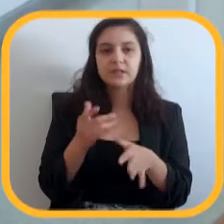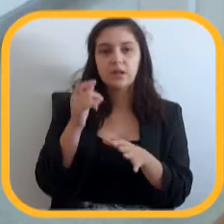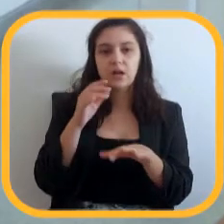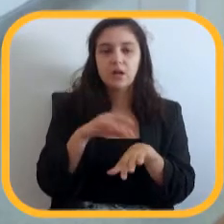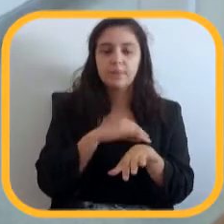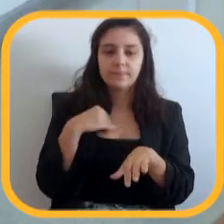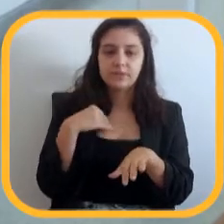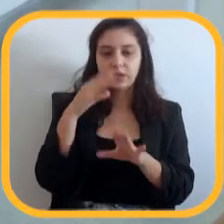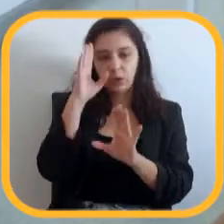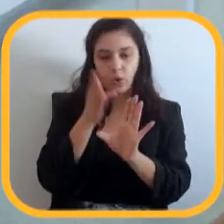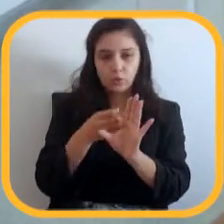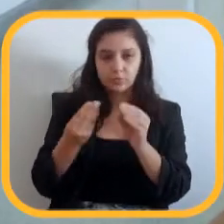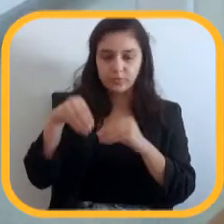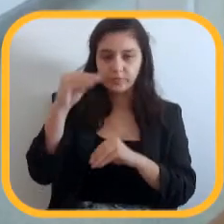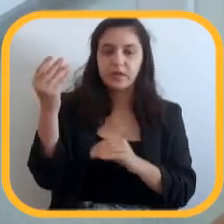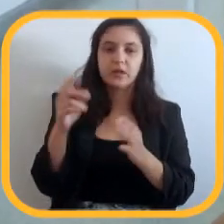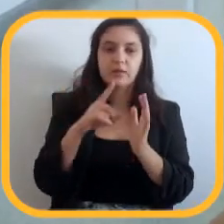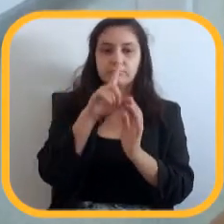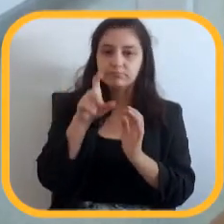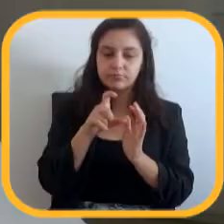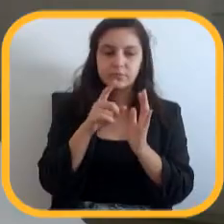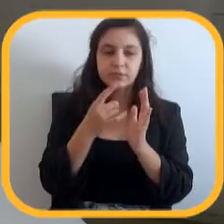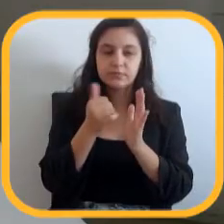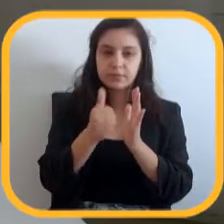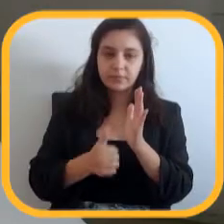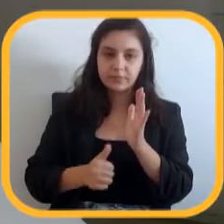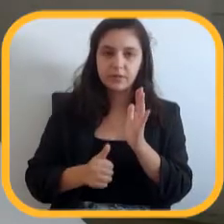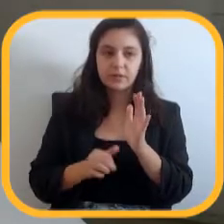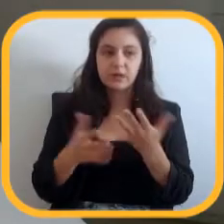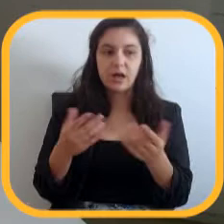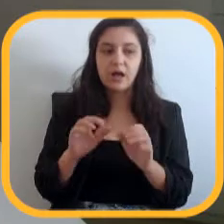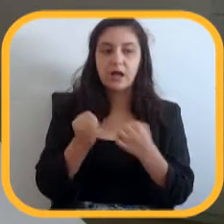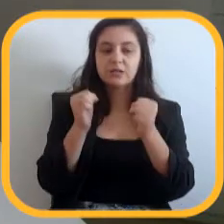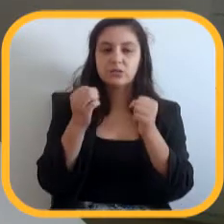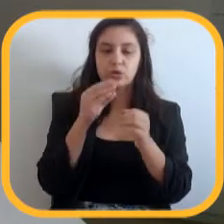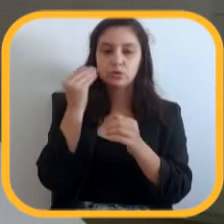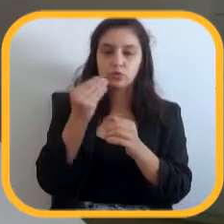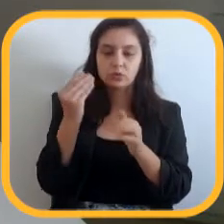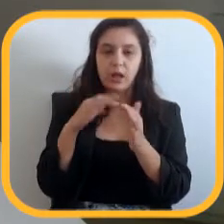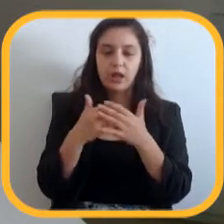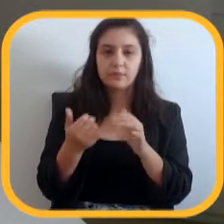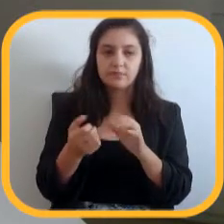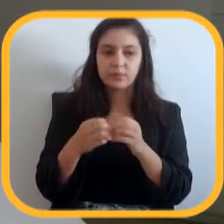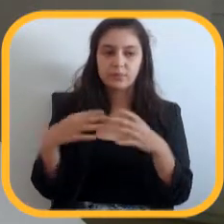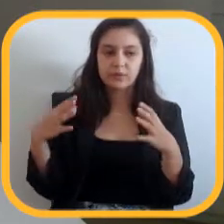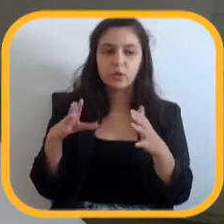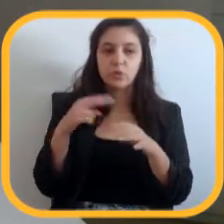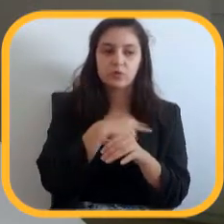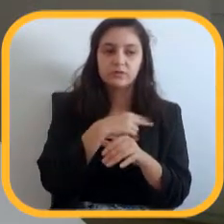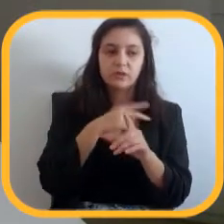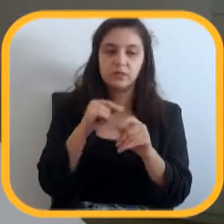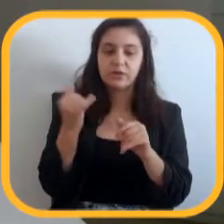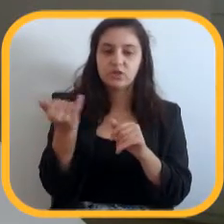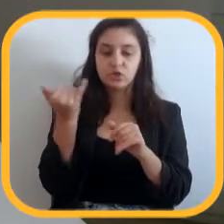acompanhamento psicológico, deve haver mais inquéritos sobre a saúde mental. A ansiedade nos estudantes é um tema cada vez mais recorrente.